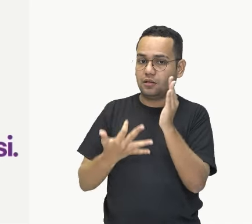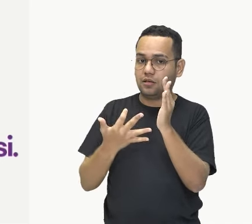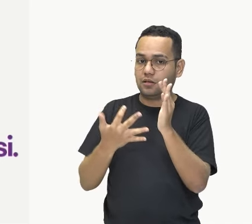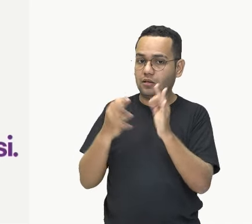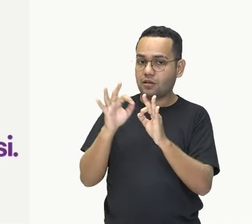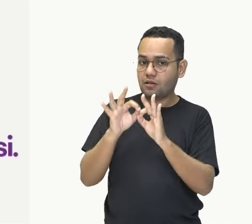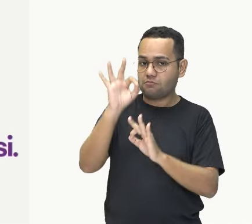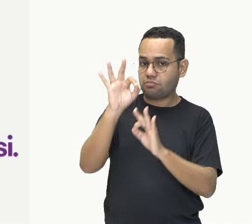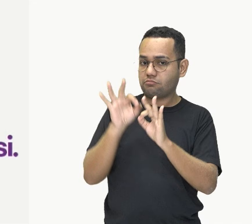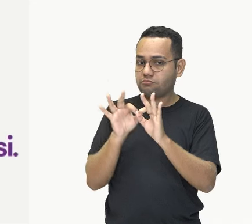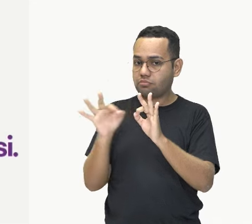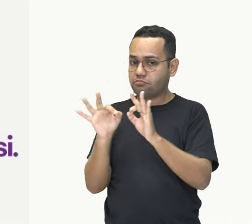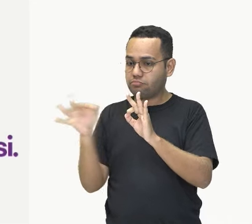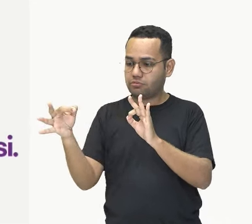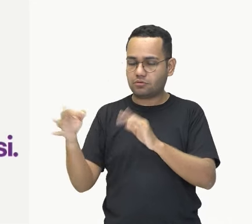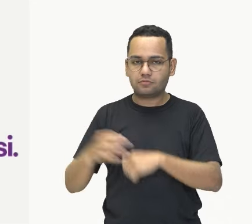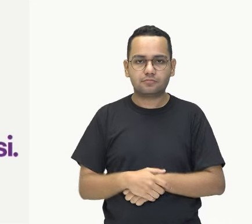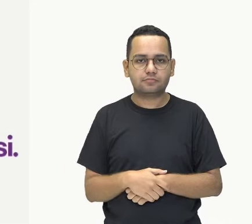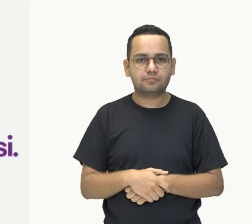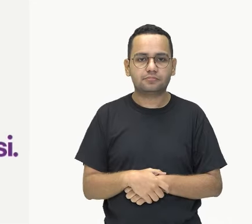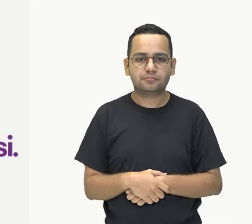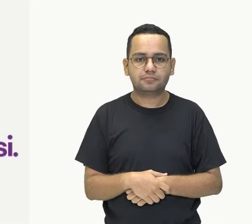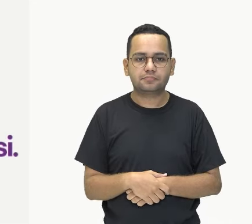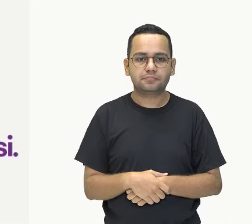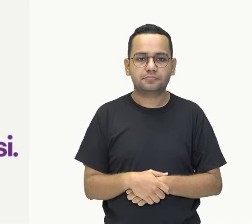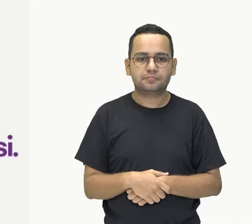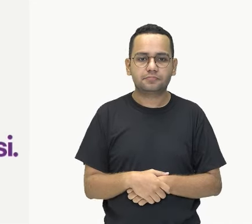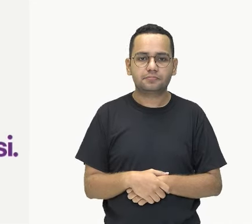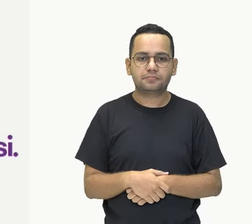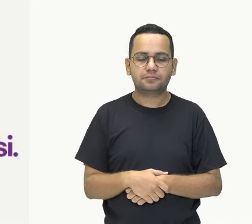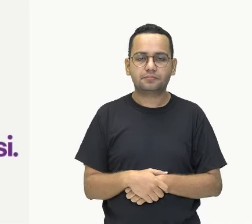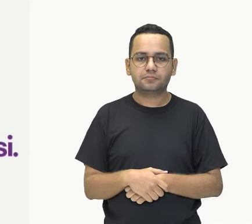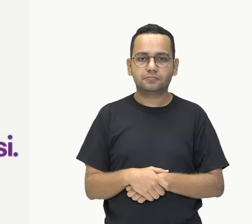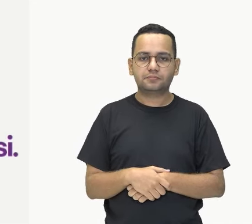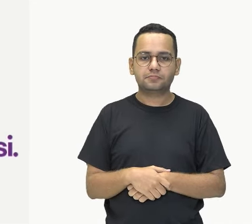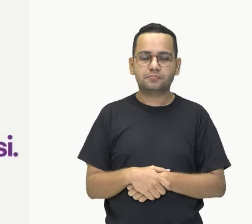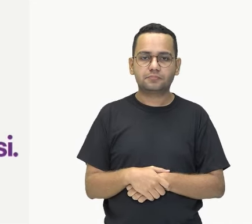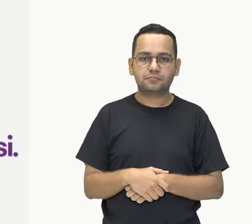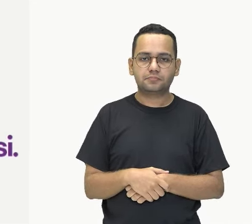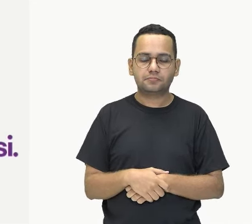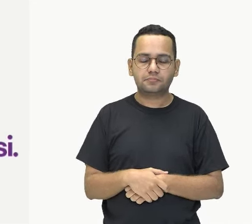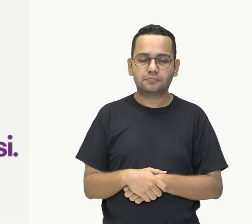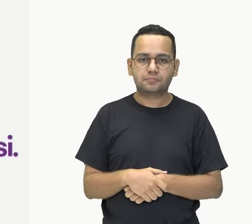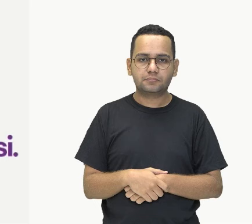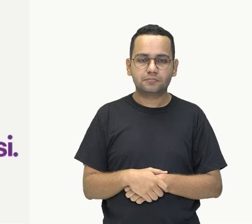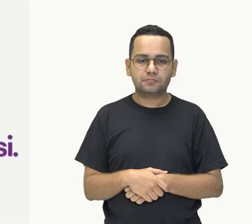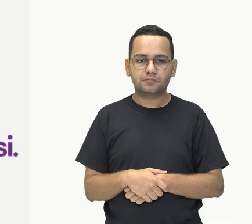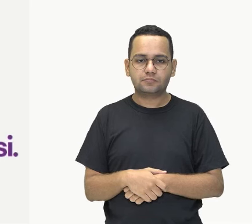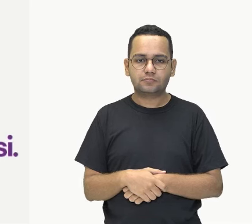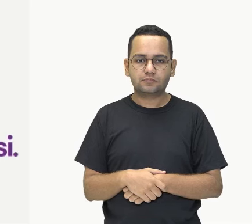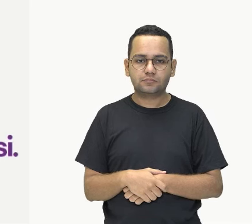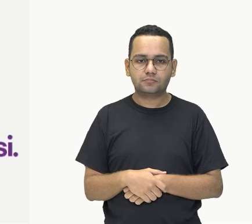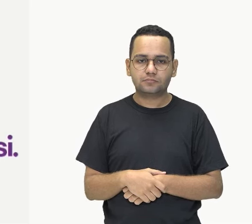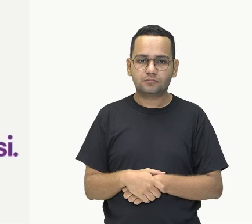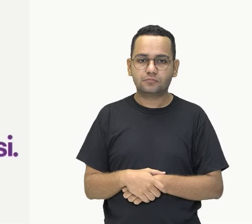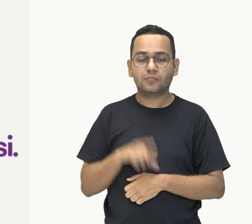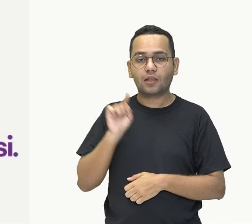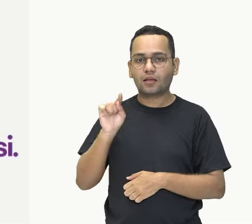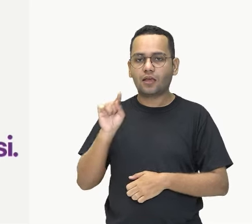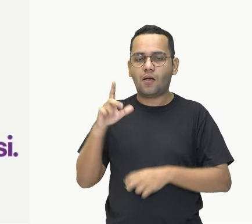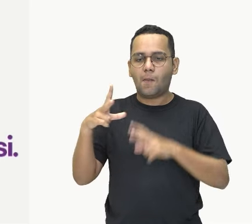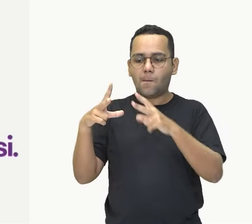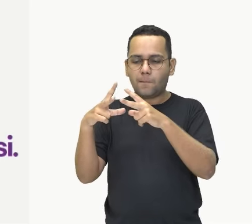São figuras espaciais. Tá? Então, aqui eu tenho um